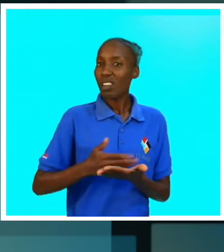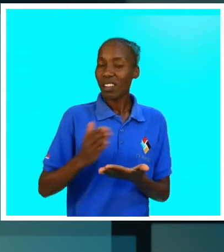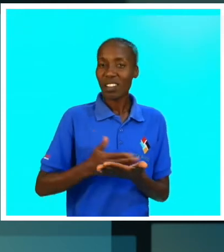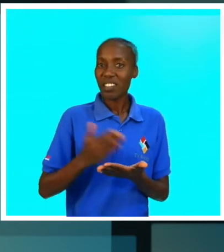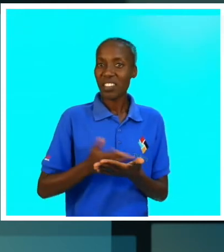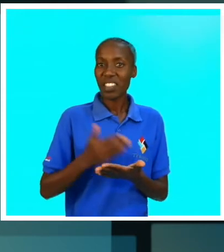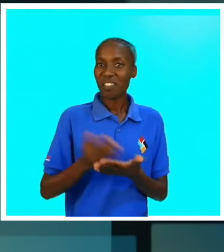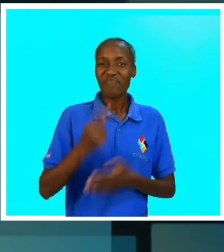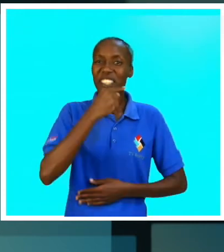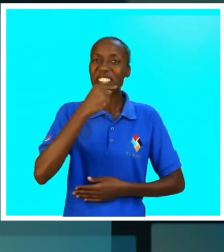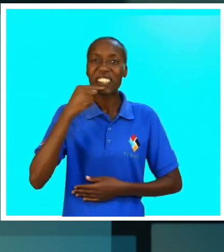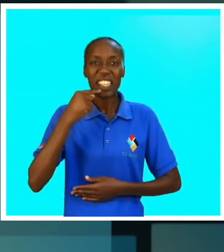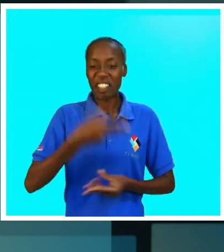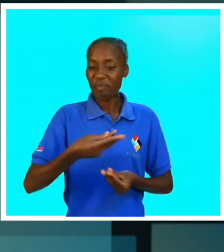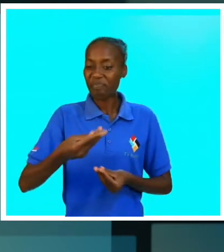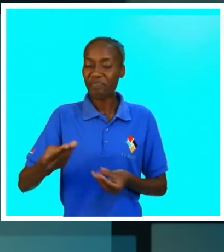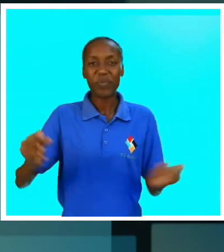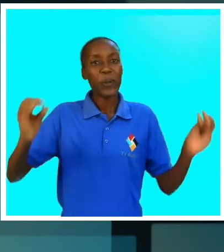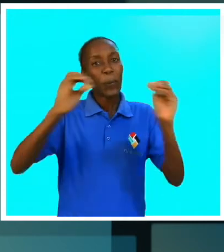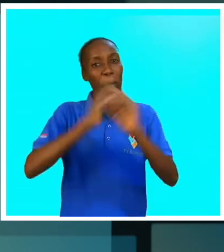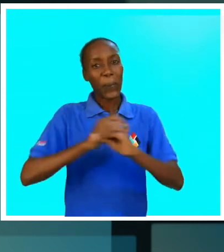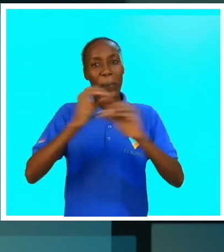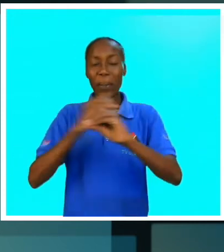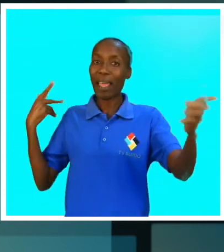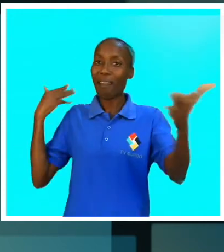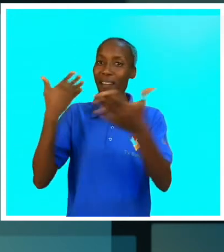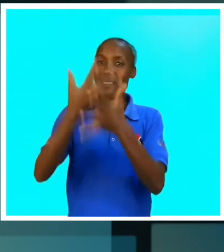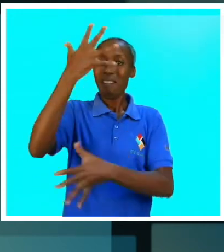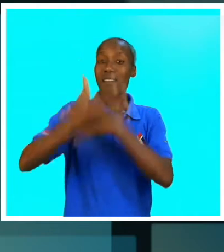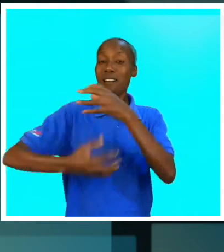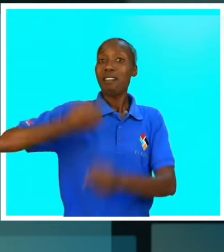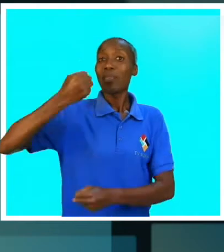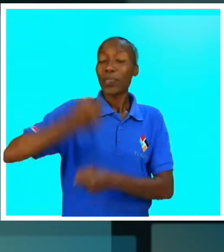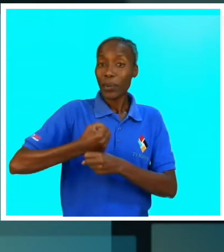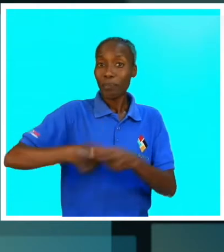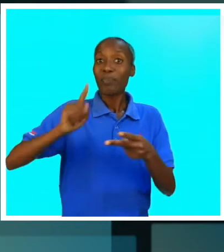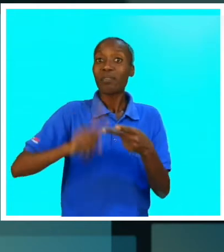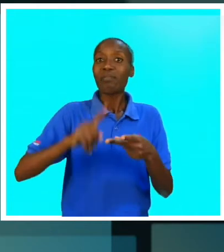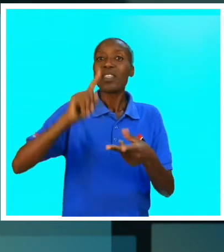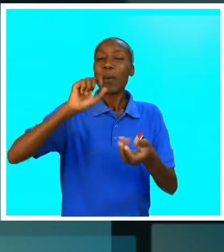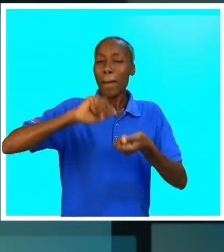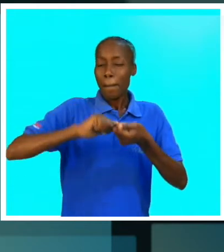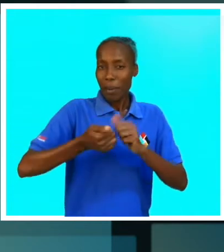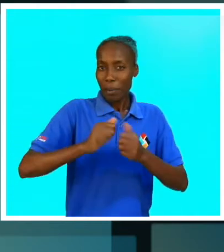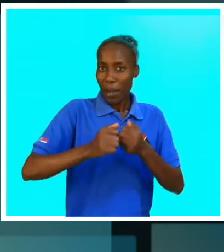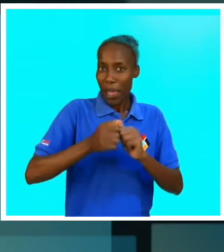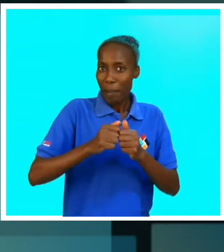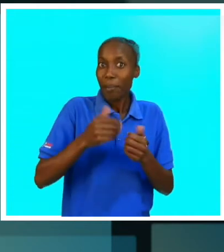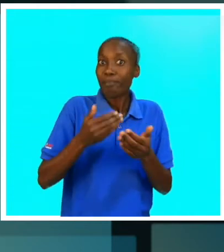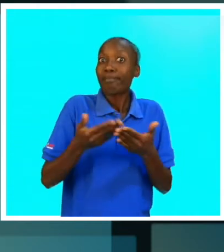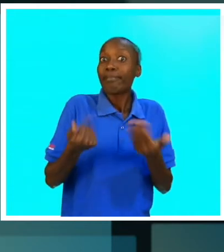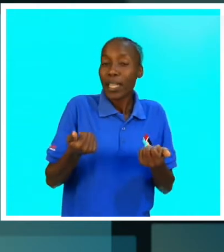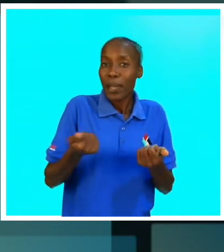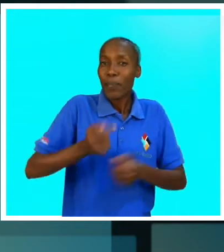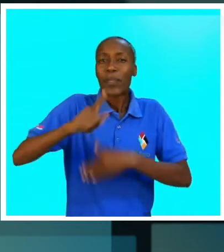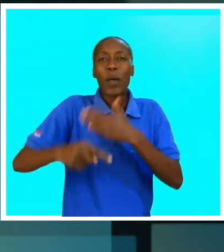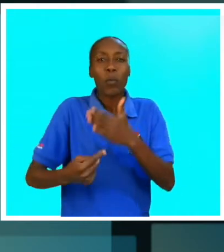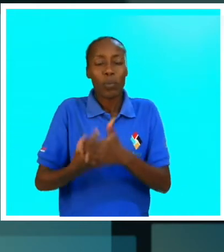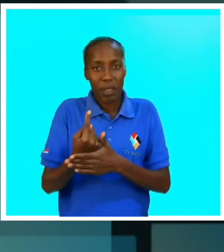não tem sido suficiente. Isso já passa há muitos anos. É um problema que tem